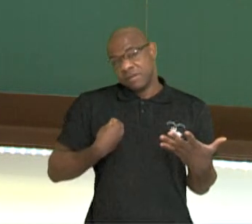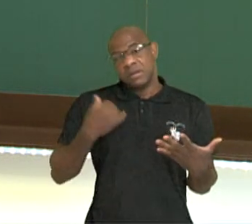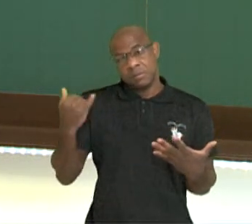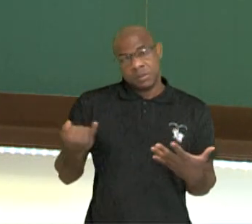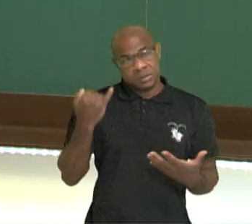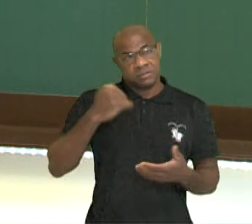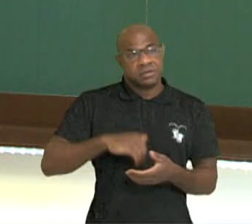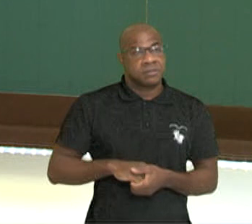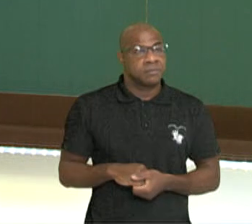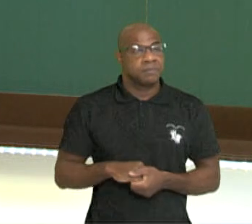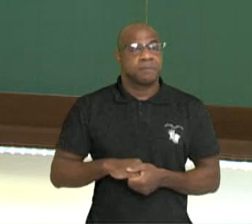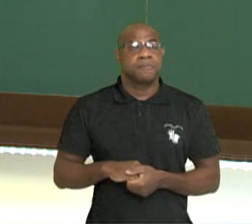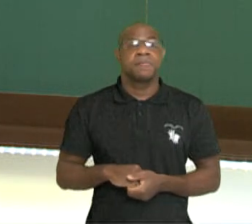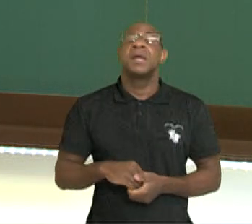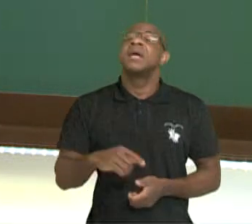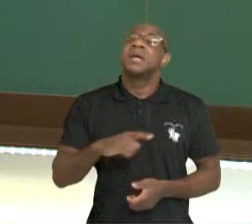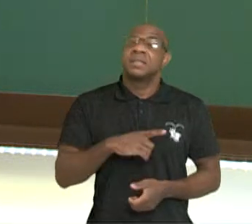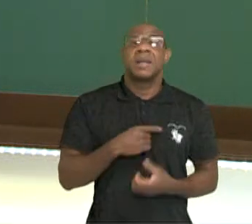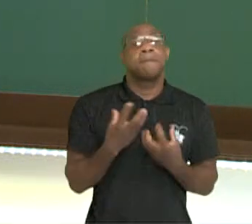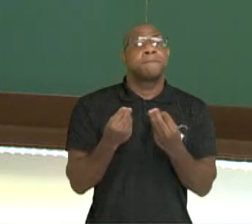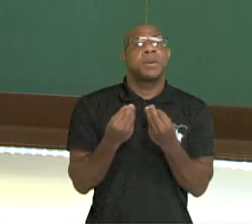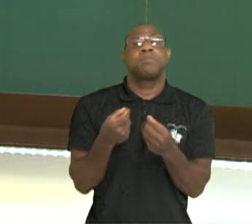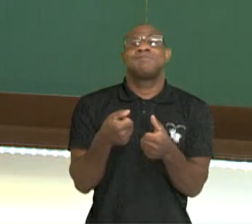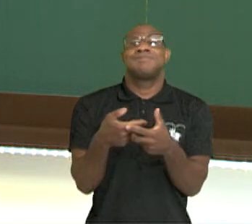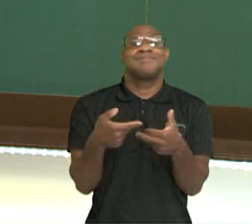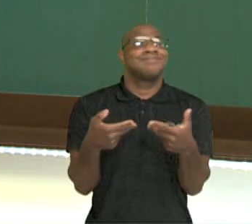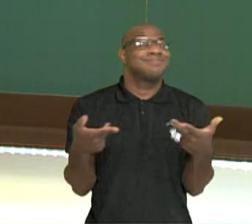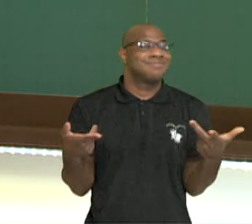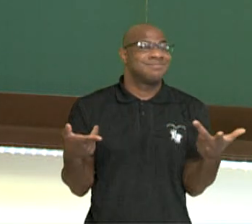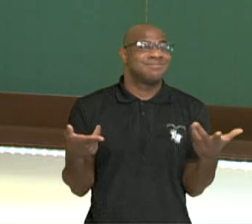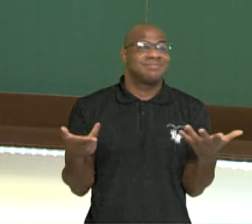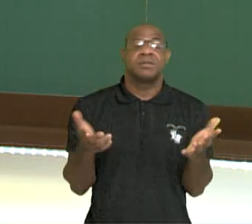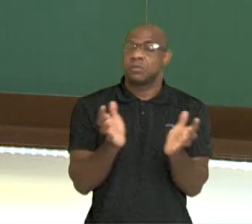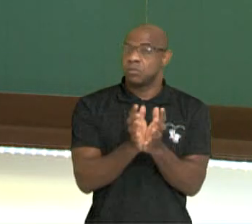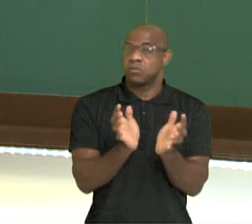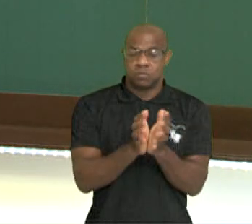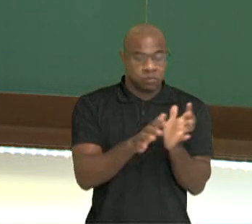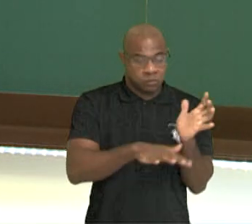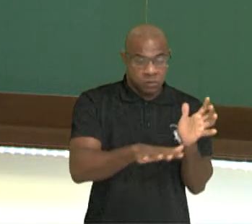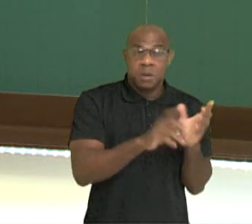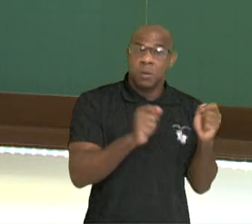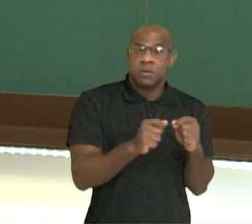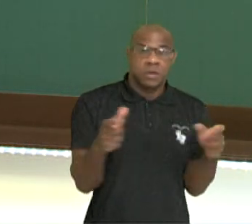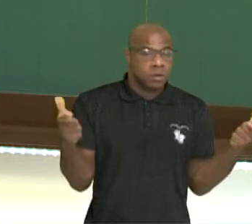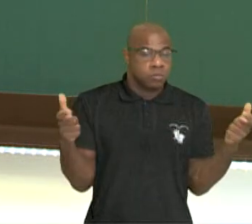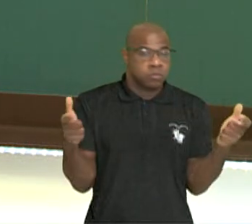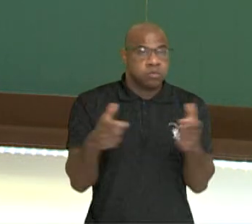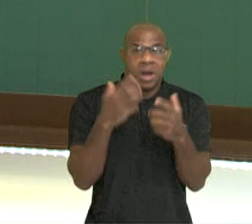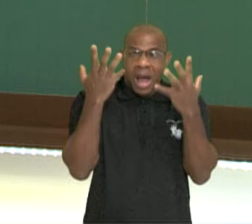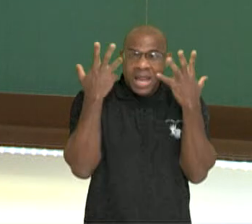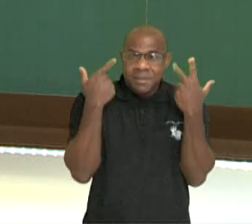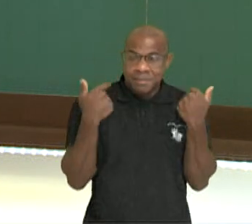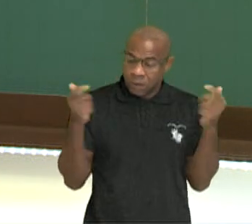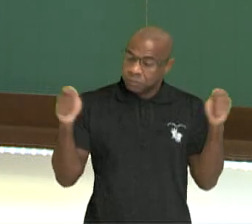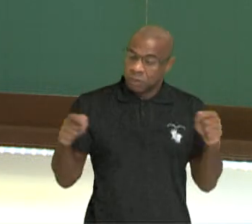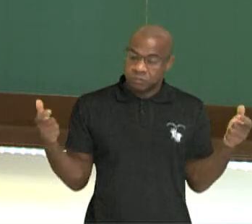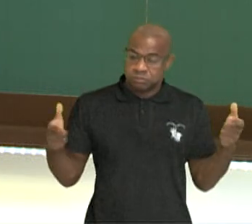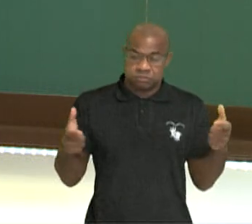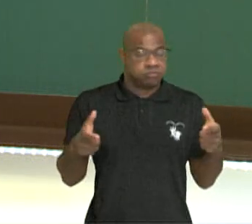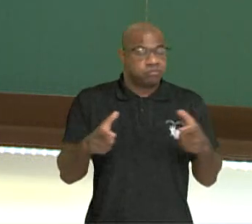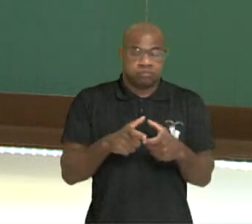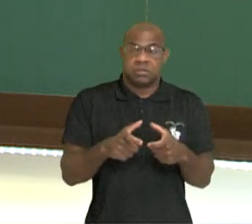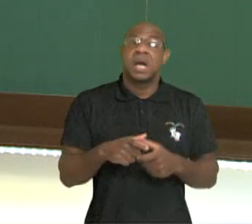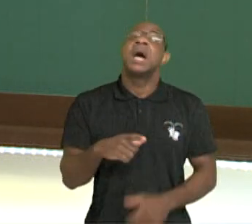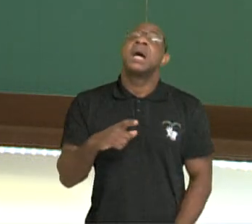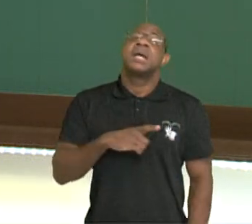nós tiramos em muita quantidade, essa espécie pode entrar em extinção. Então, existem